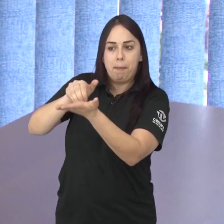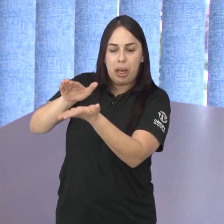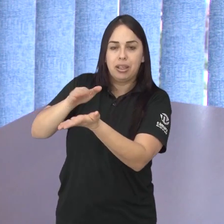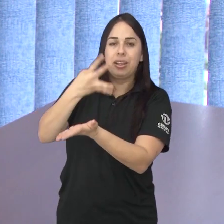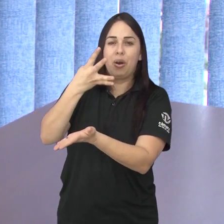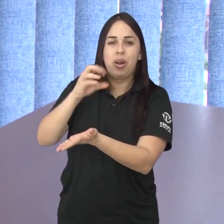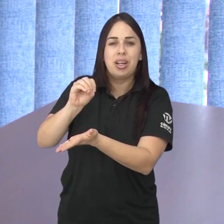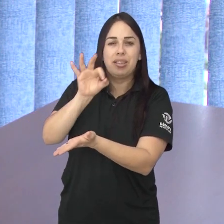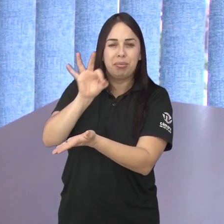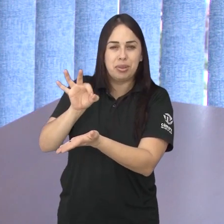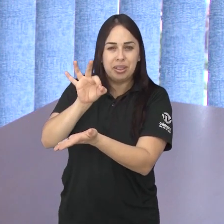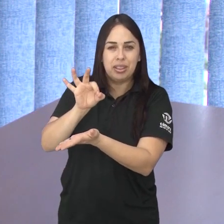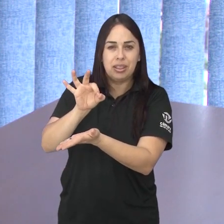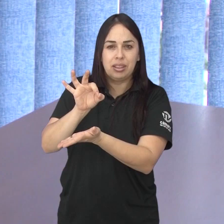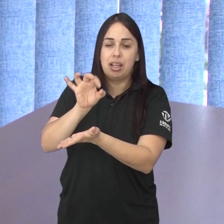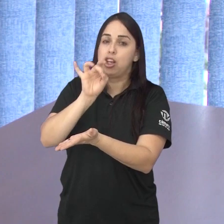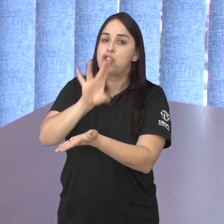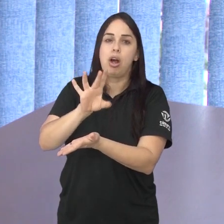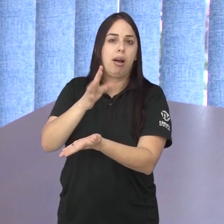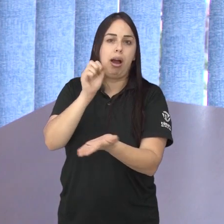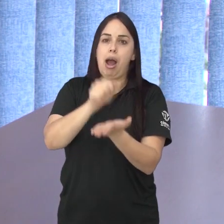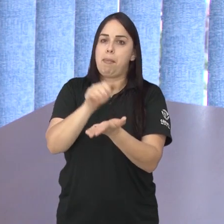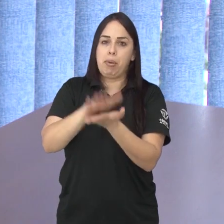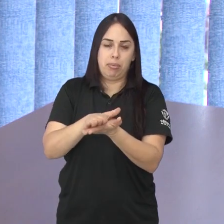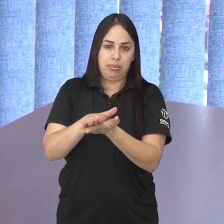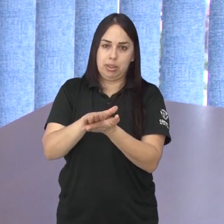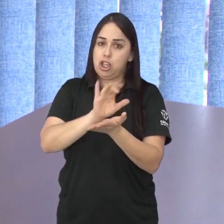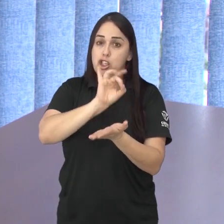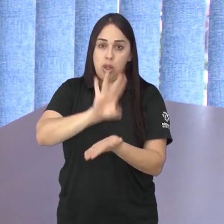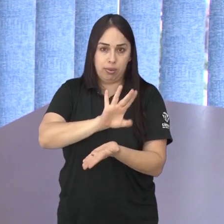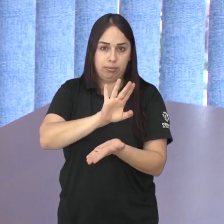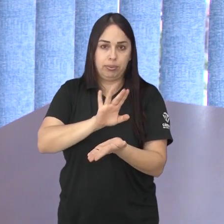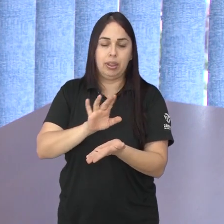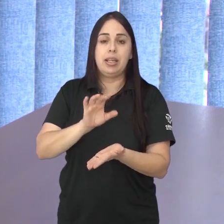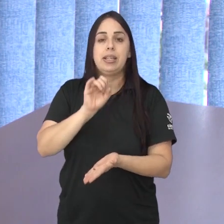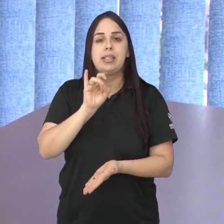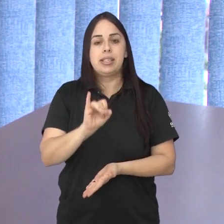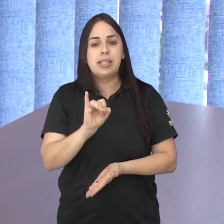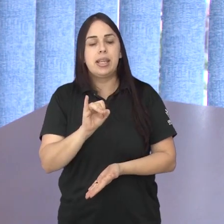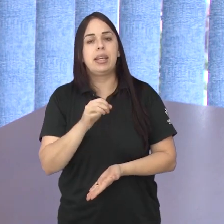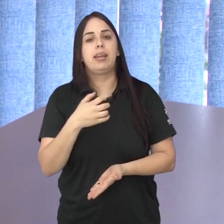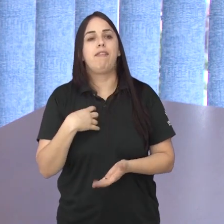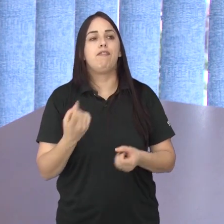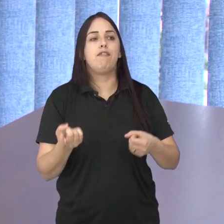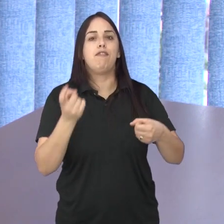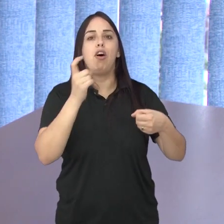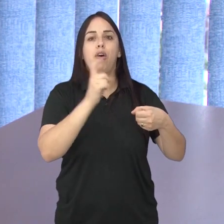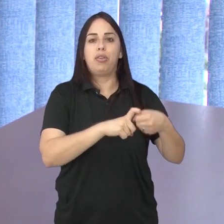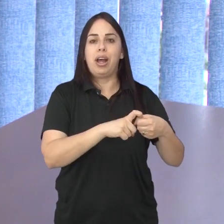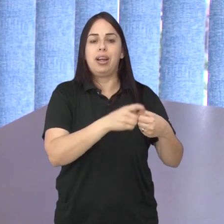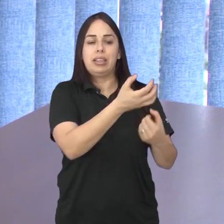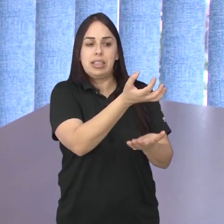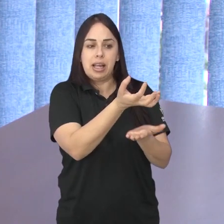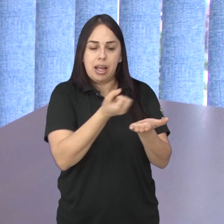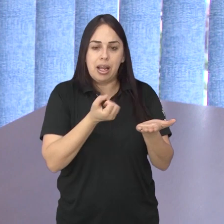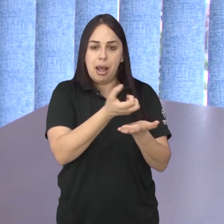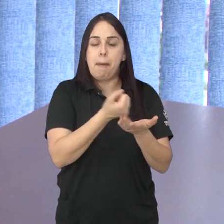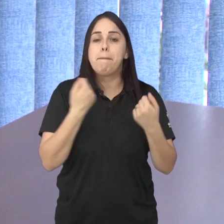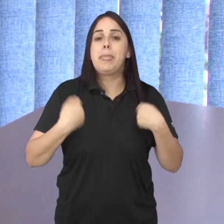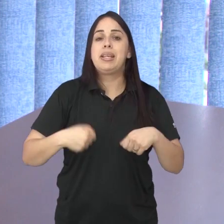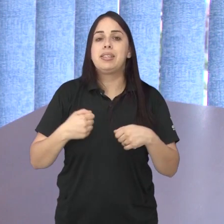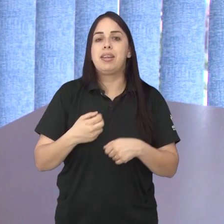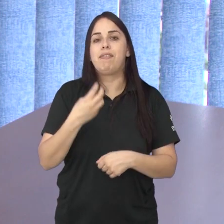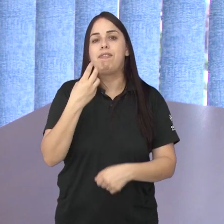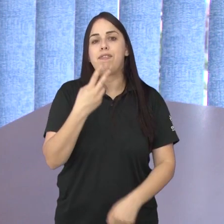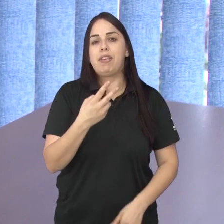saldo do FGTS. Ela só vai poder sacar essa multa. A partir do momento que o trabalhador opta ao retorno do saque e rescisão, ele tem que aguardar o prazo